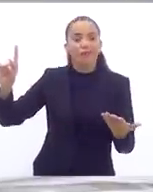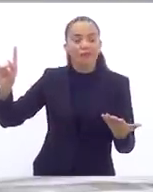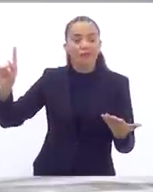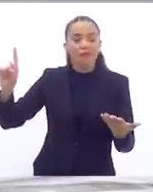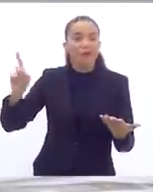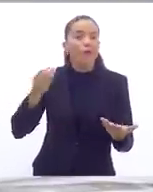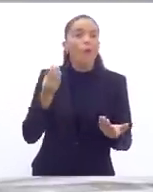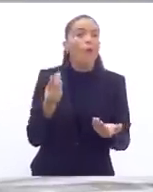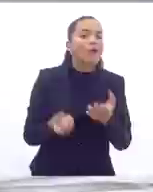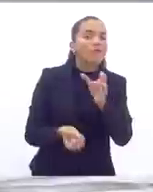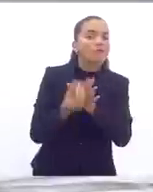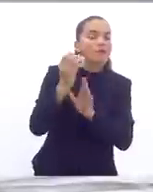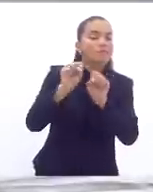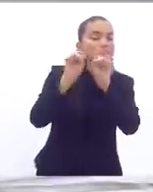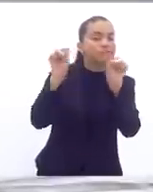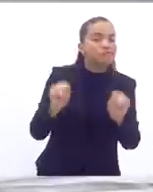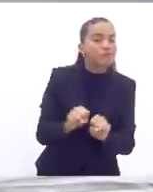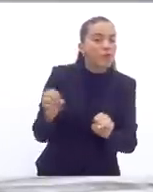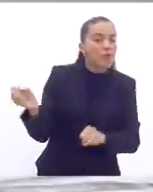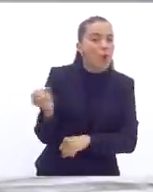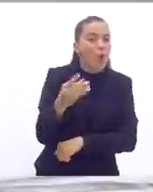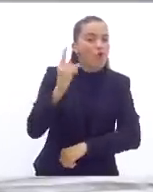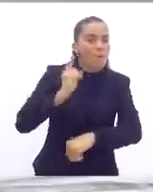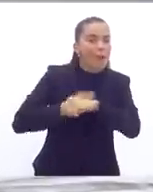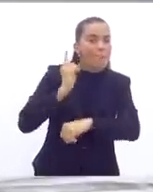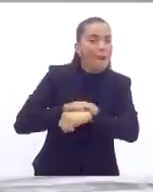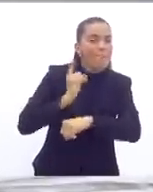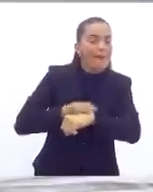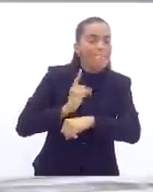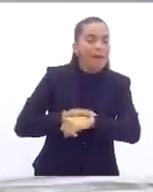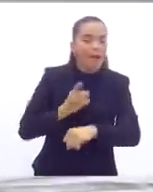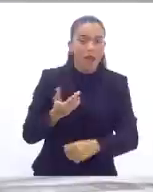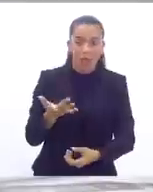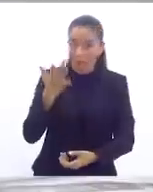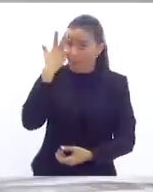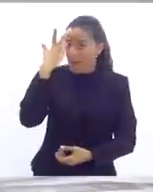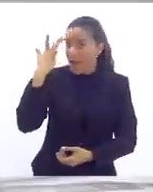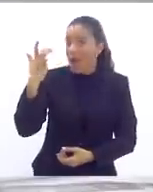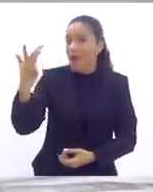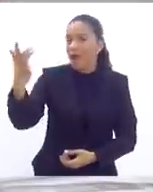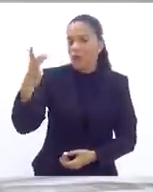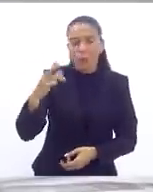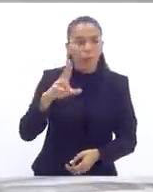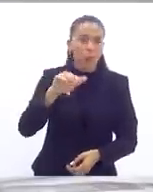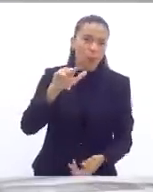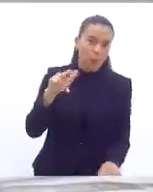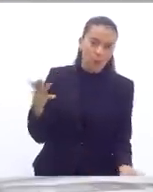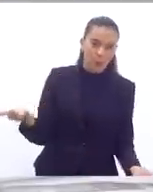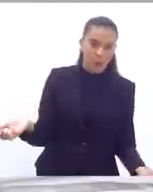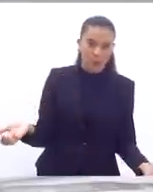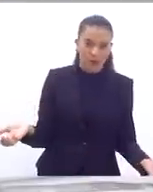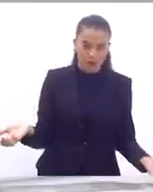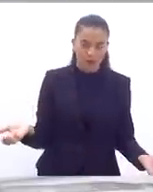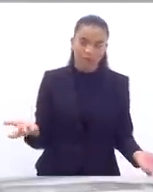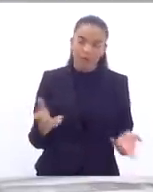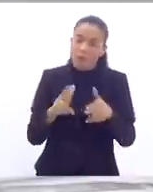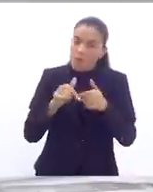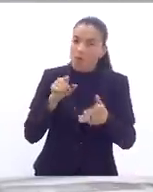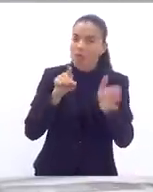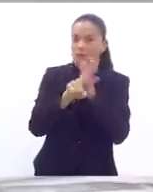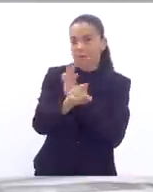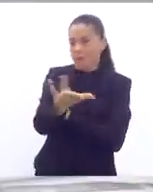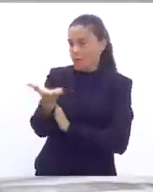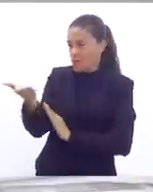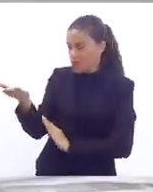vai ter esse sistema fazendo automaticamente amanhã depois da manhã nunca Então essa